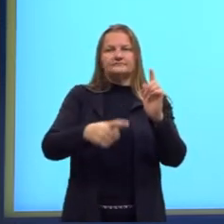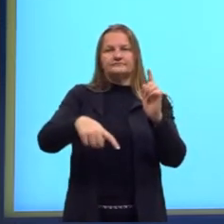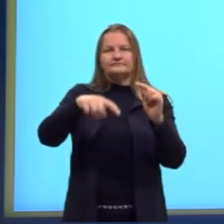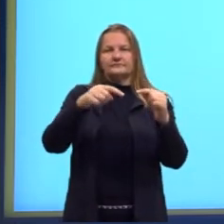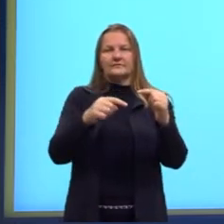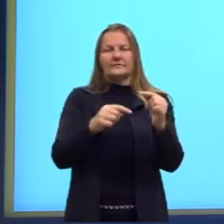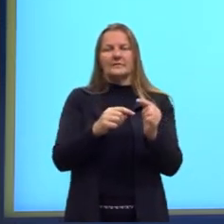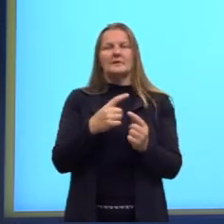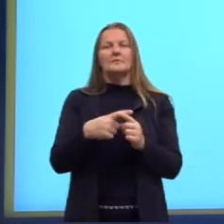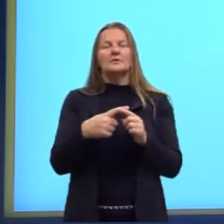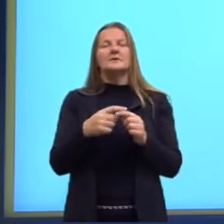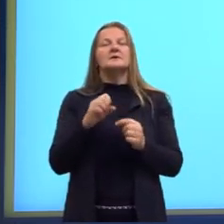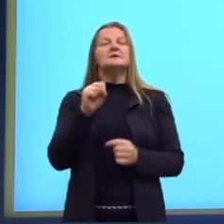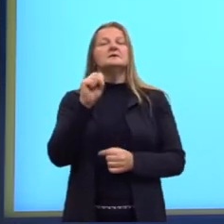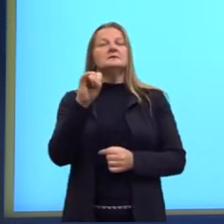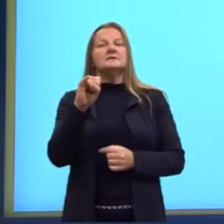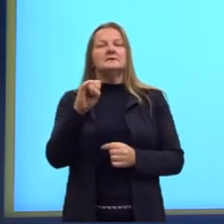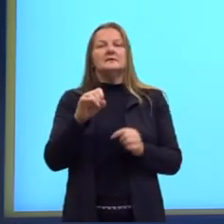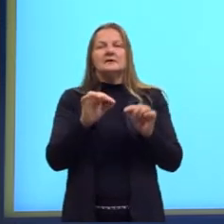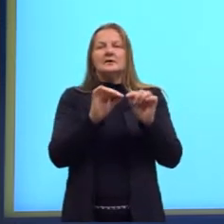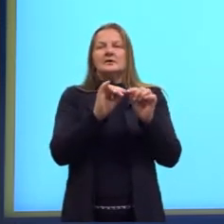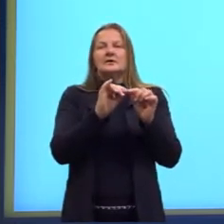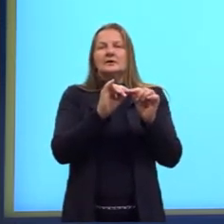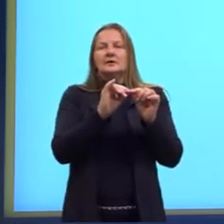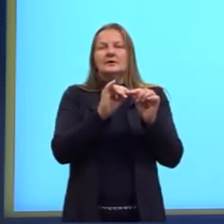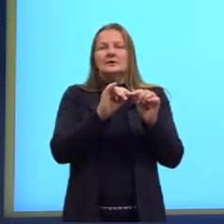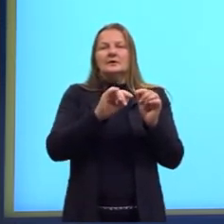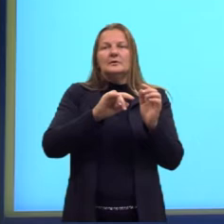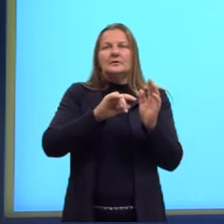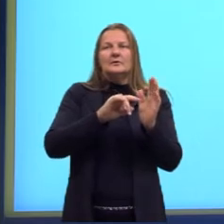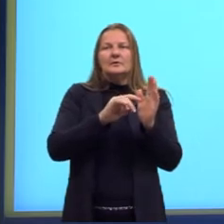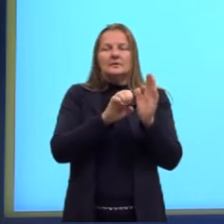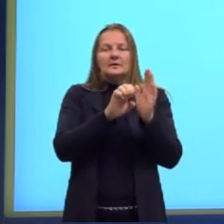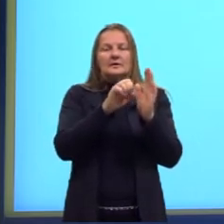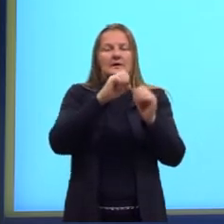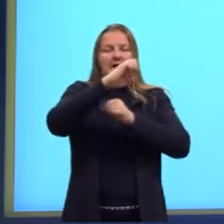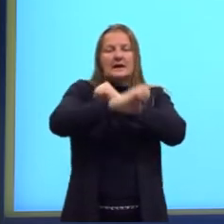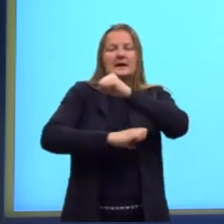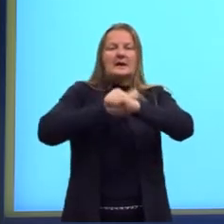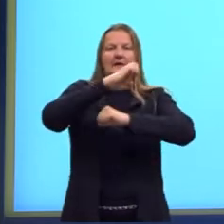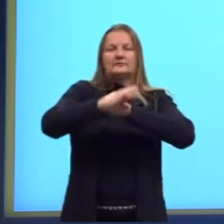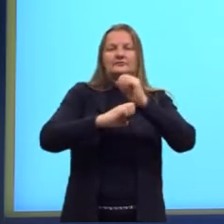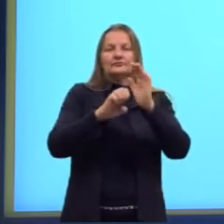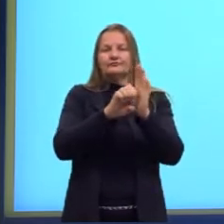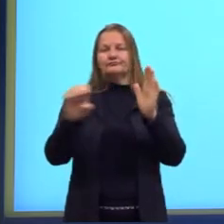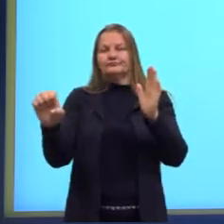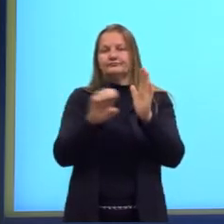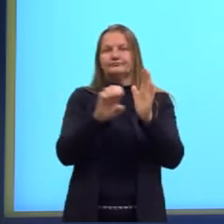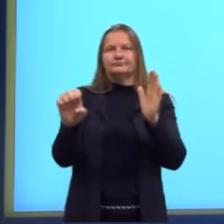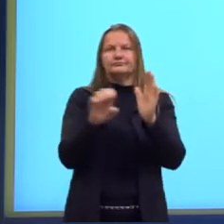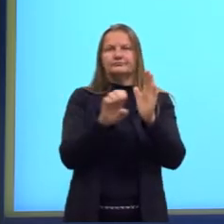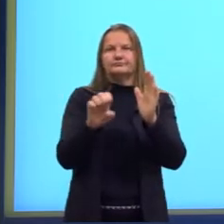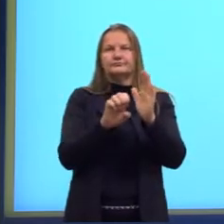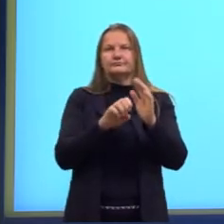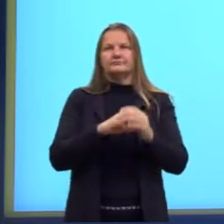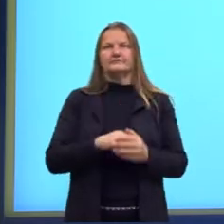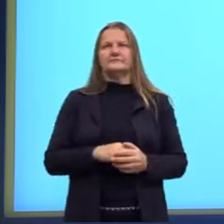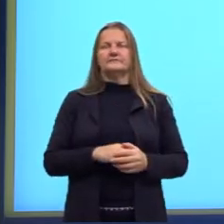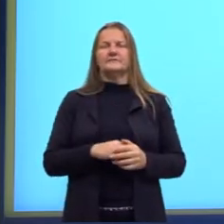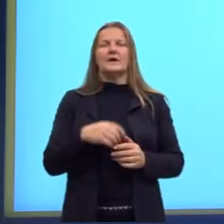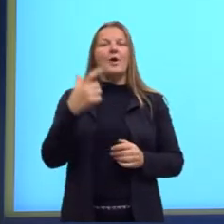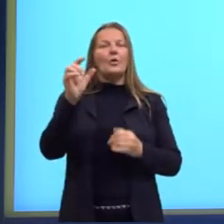mas o movimento se a gente for pensar mais simples é ele vai e volta vai e volta e aqui não ela vai sempre